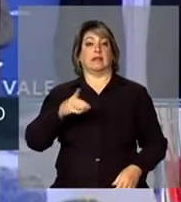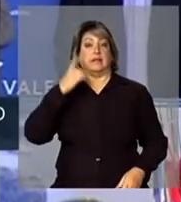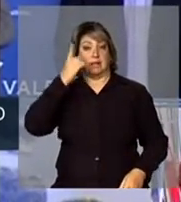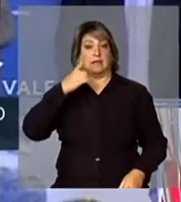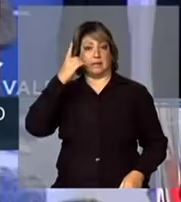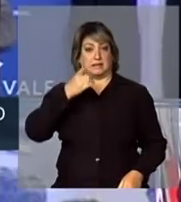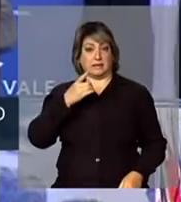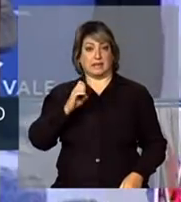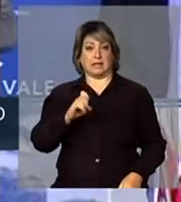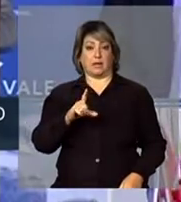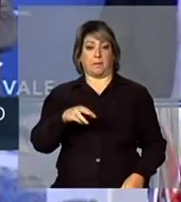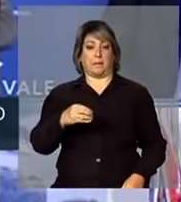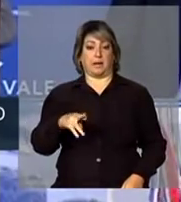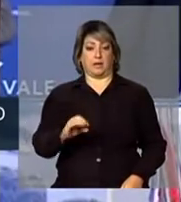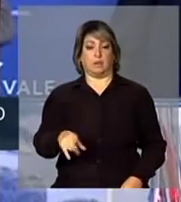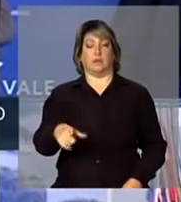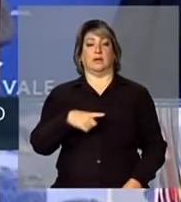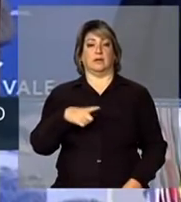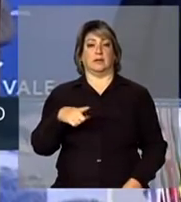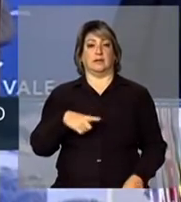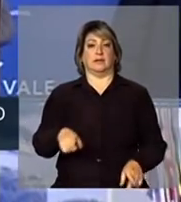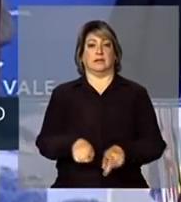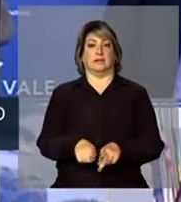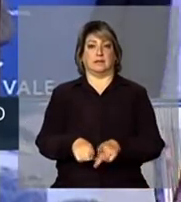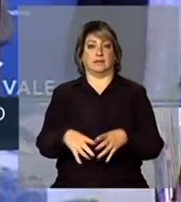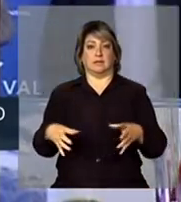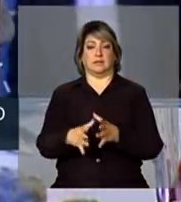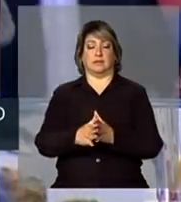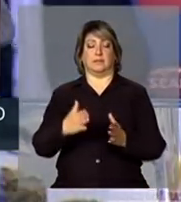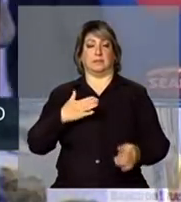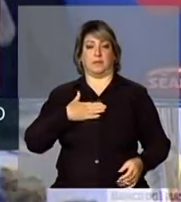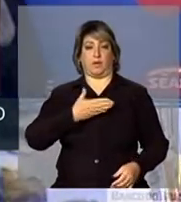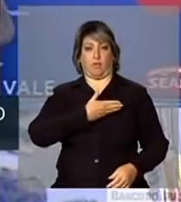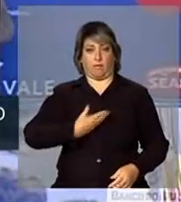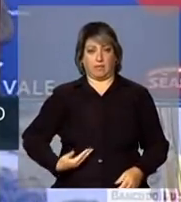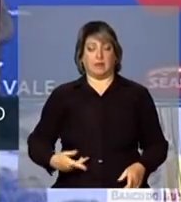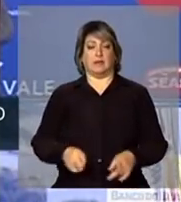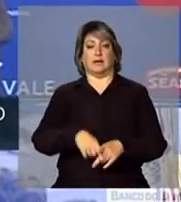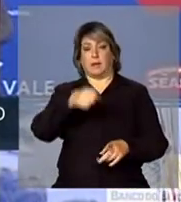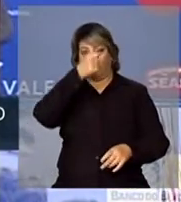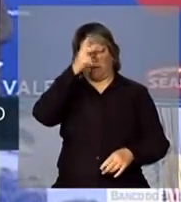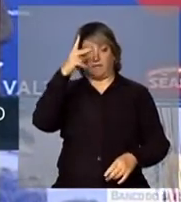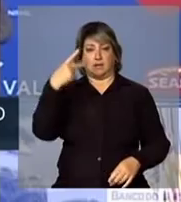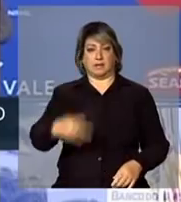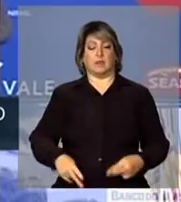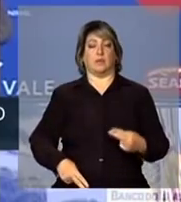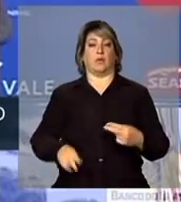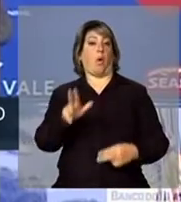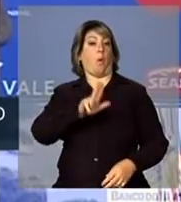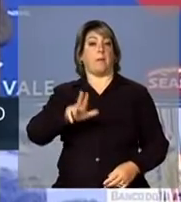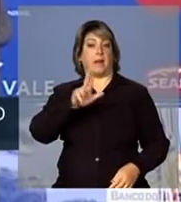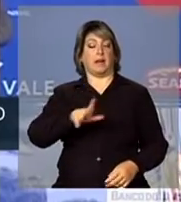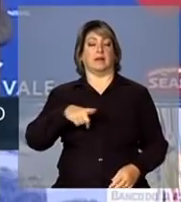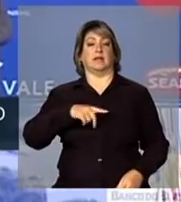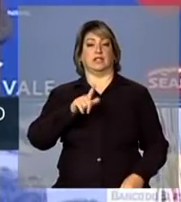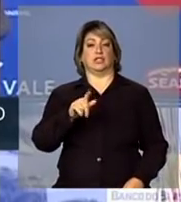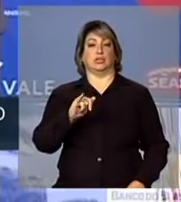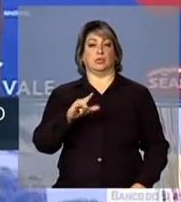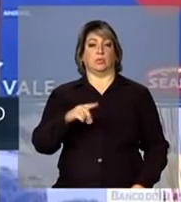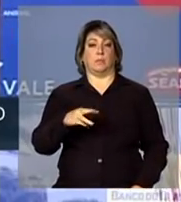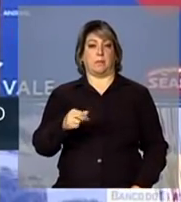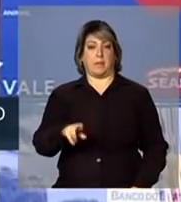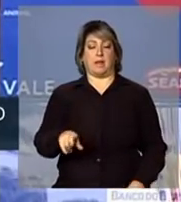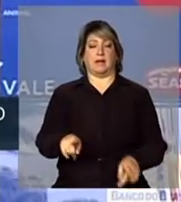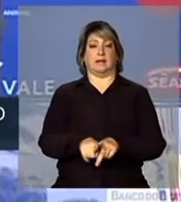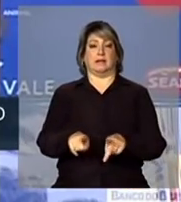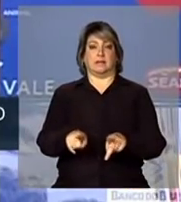deputado Elmiro Nascimento, servidor integrantes do meu governo, na pessoa do prefeito municipal de Uberlândia, Gilmar Machado, os